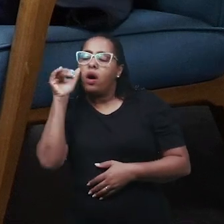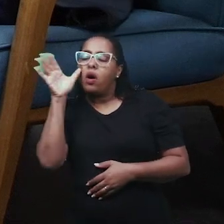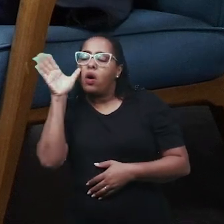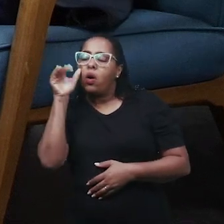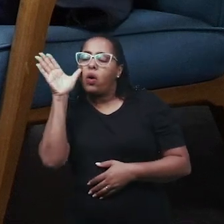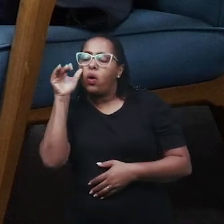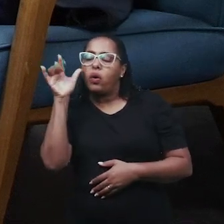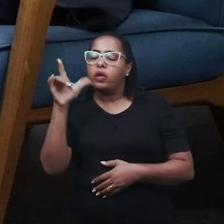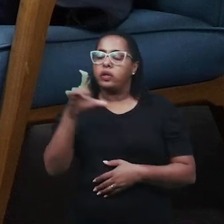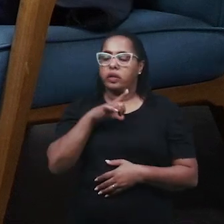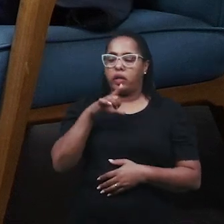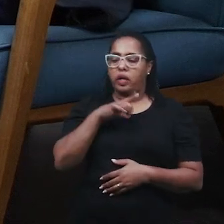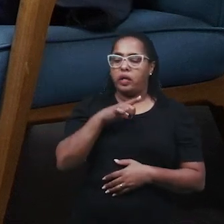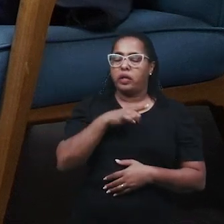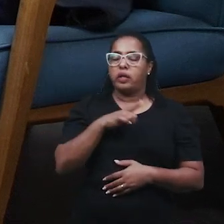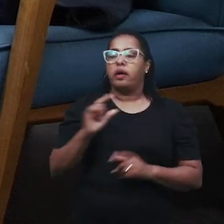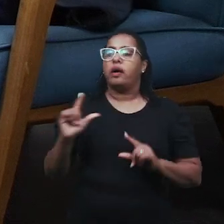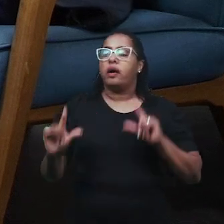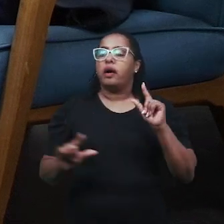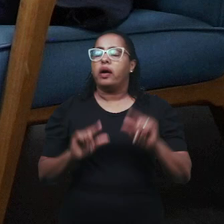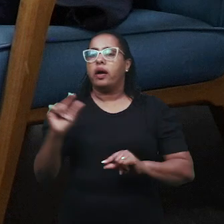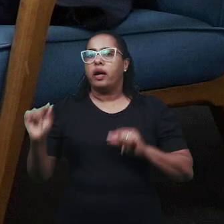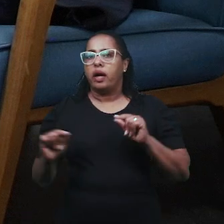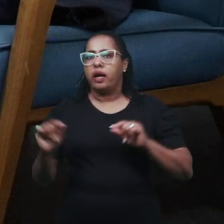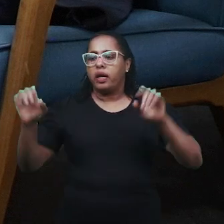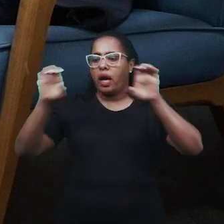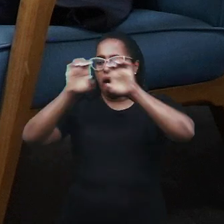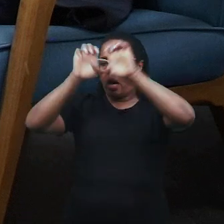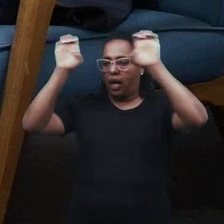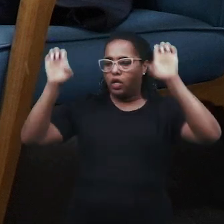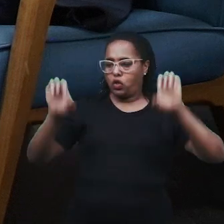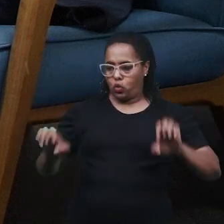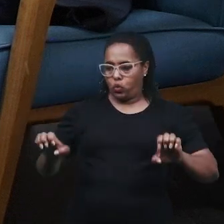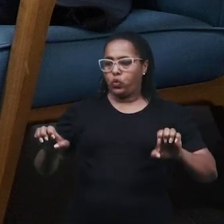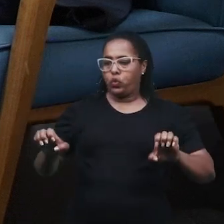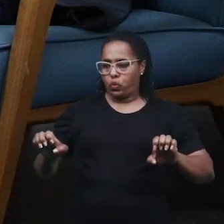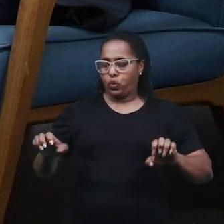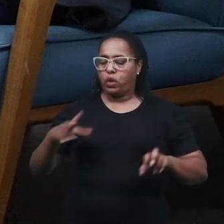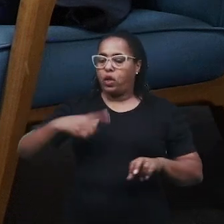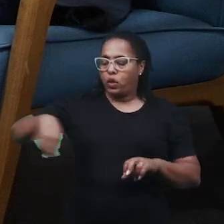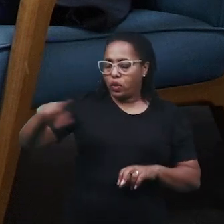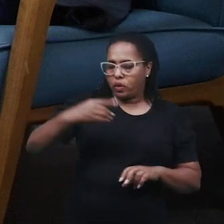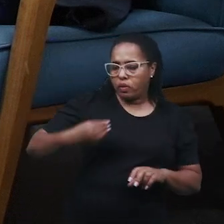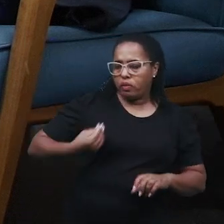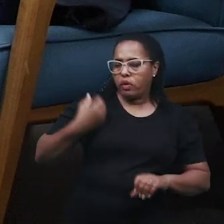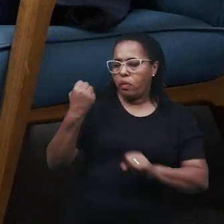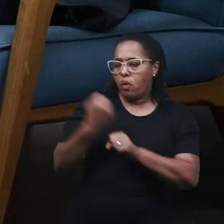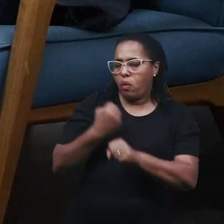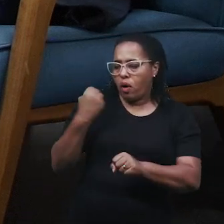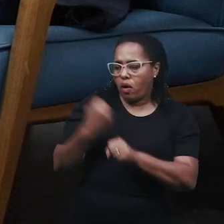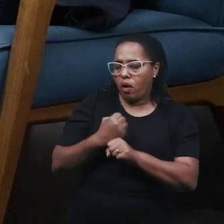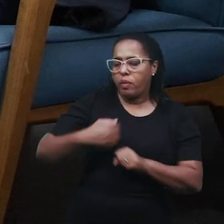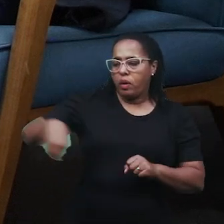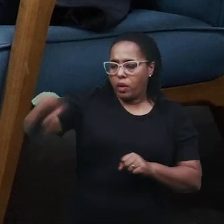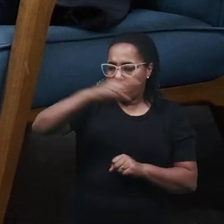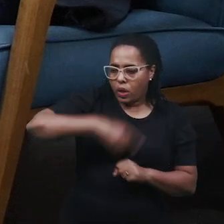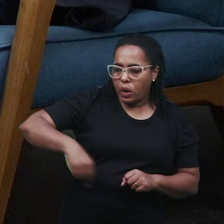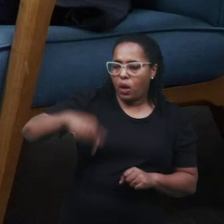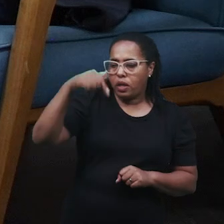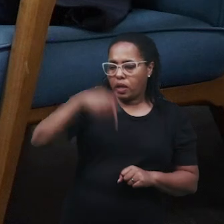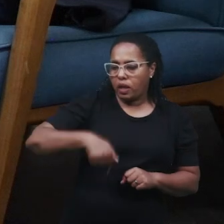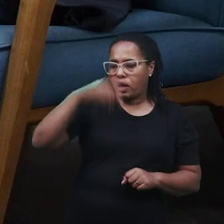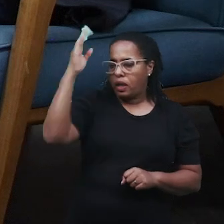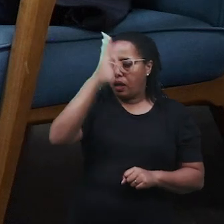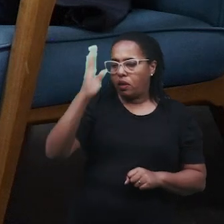curiosidades, vamos assim dizer, é a diferença cultural. Nós vivemos uma obra que, para nós